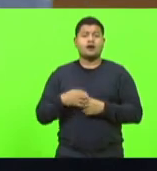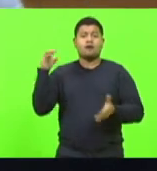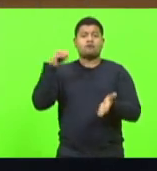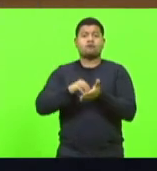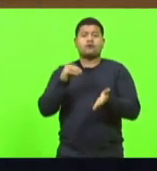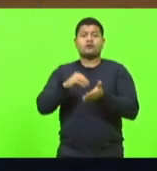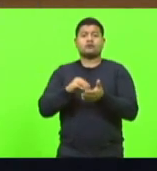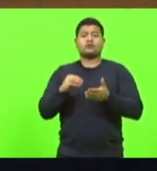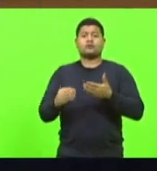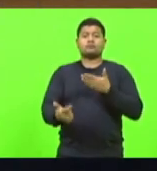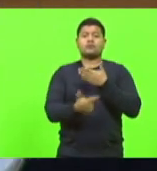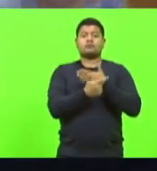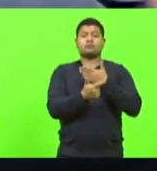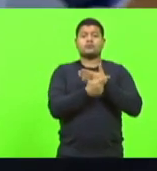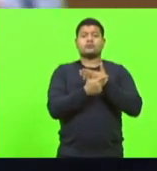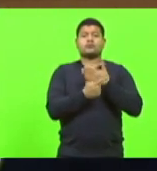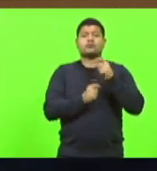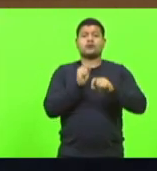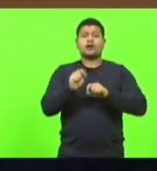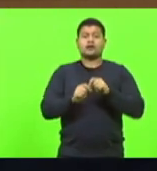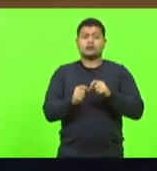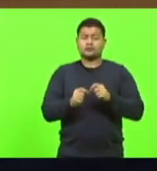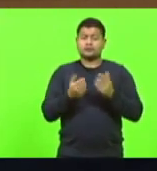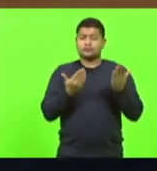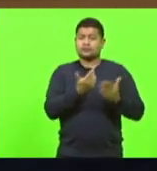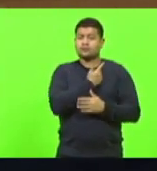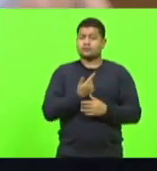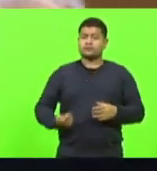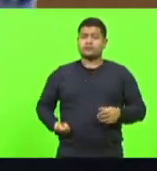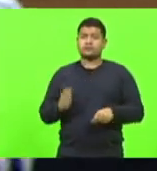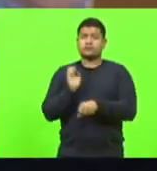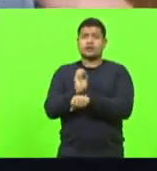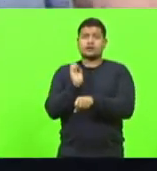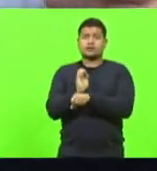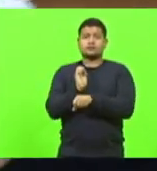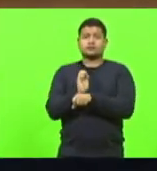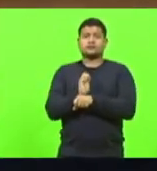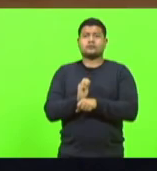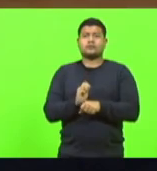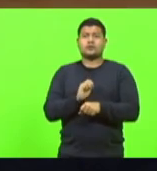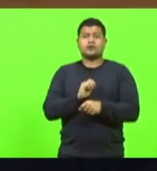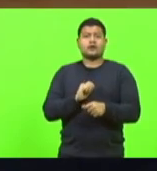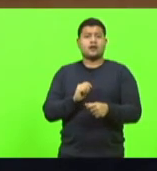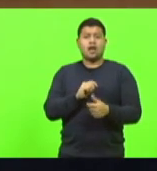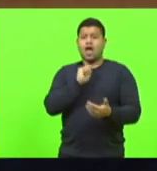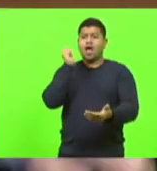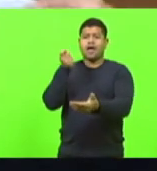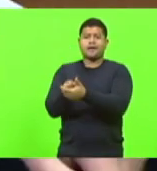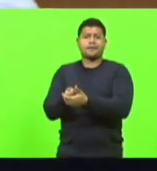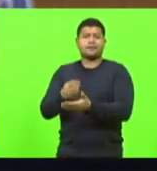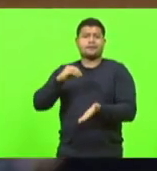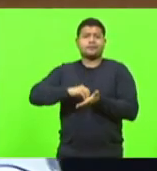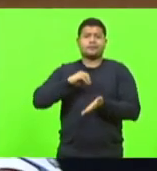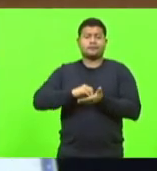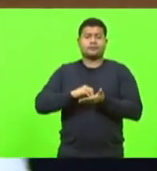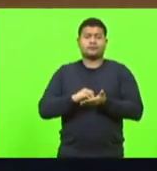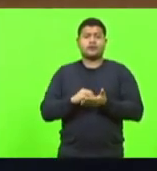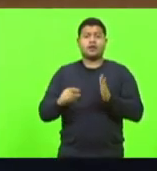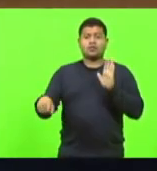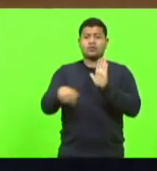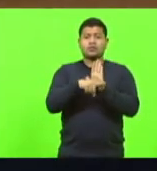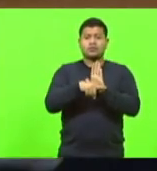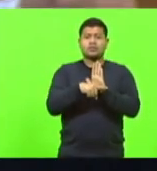da na no Caixa da Previdência foi o governo do estado o governo do estado que não paga seu contribuição boa parte do